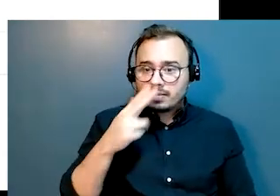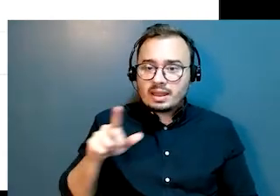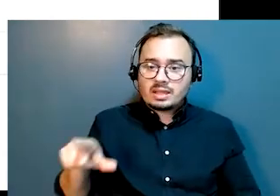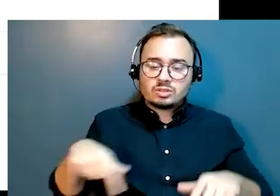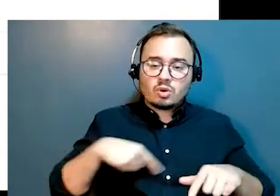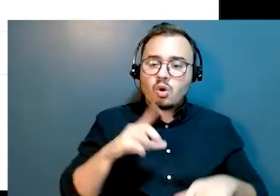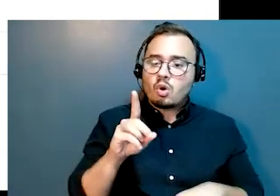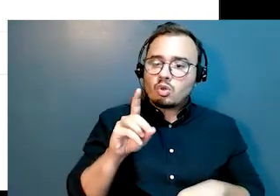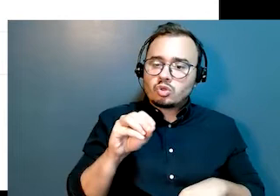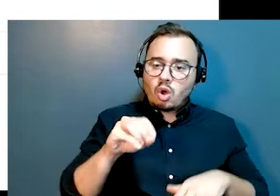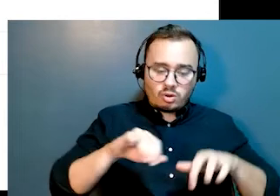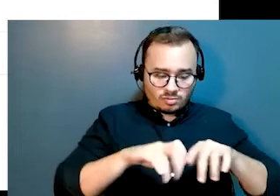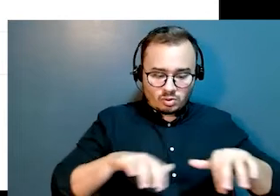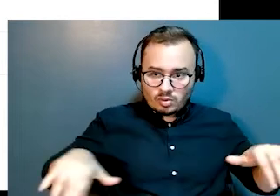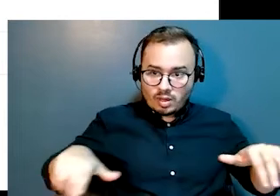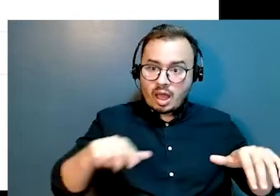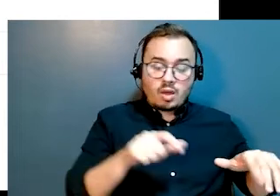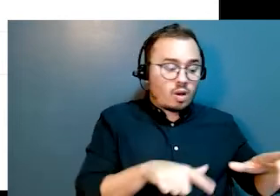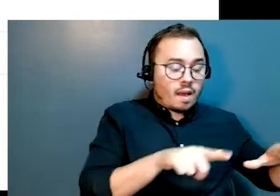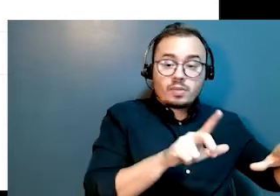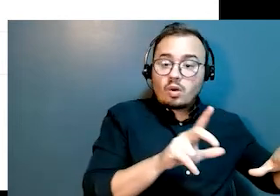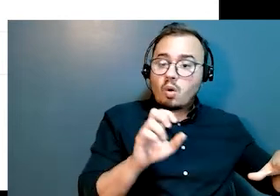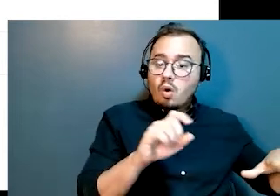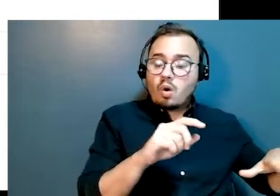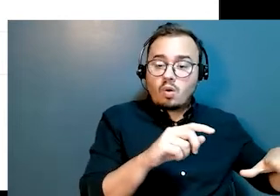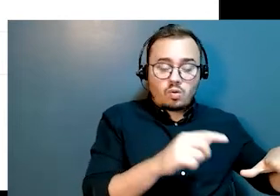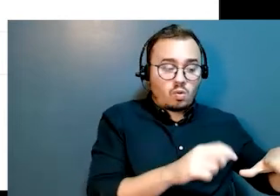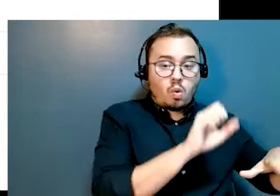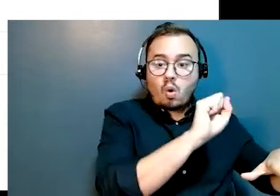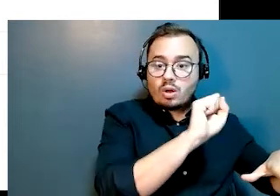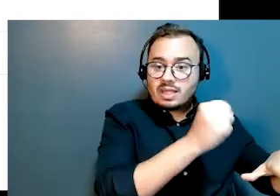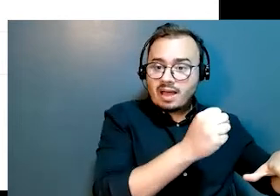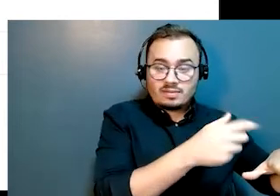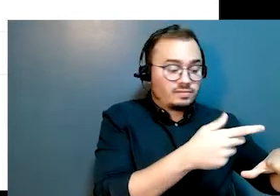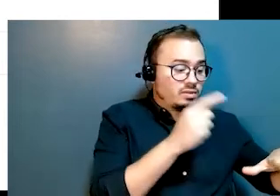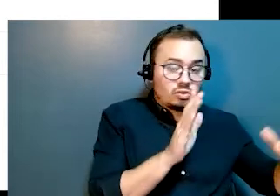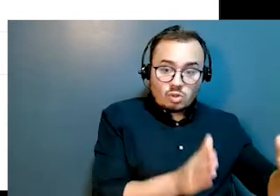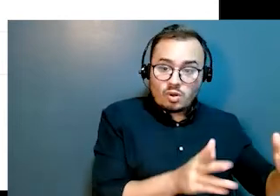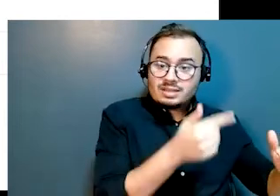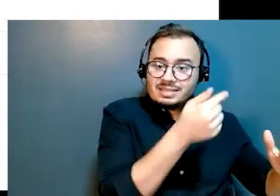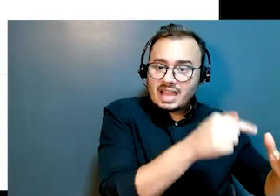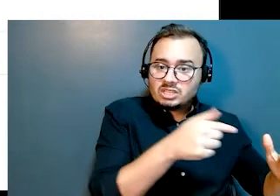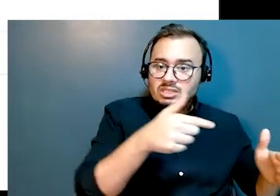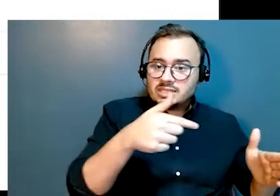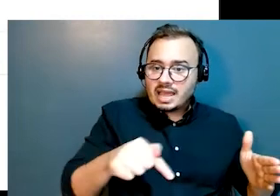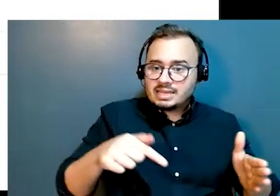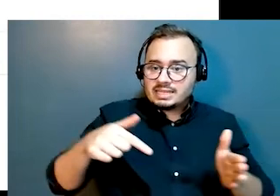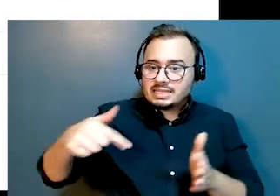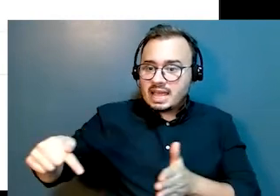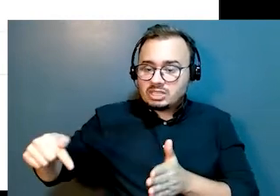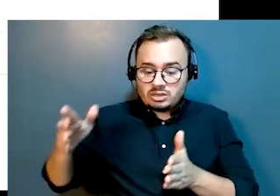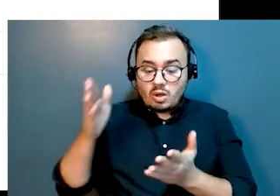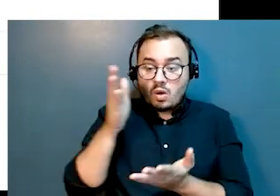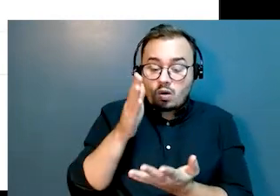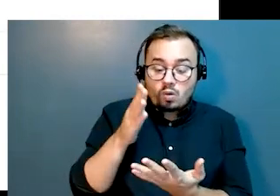posição. Se você olhar um piano, é mais ou menos uma das teclas ali do meio, o dó do meio, tá? Que, para